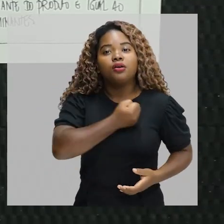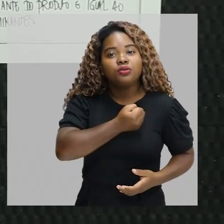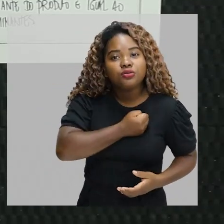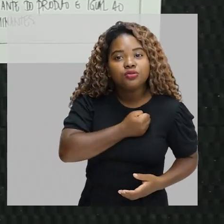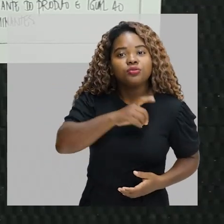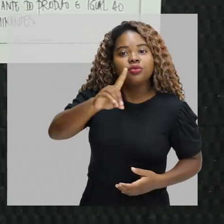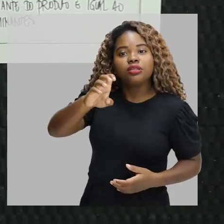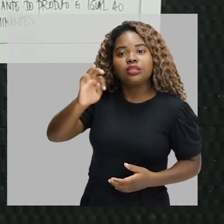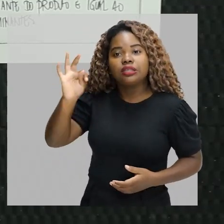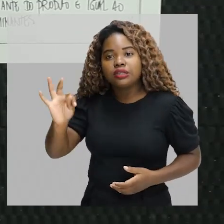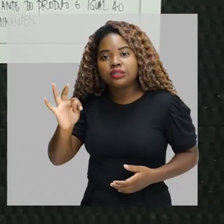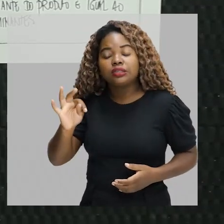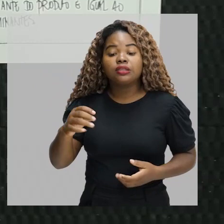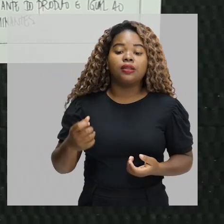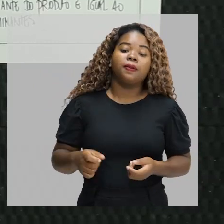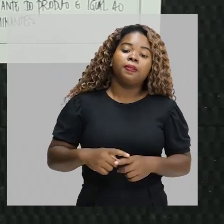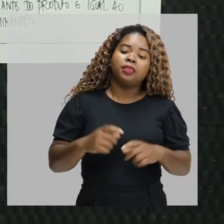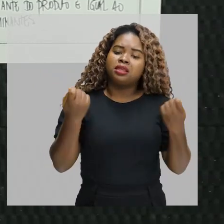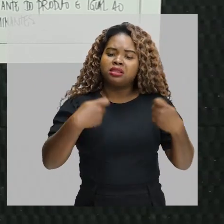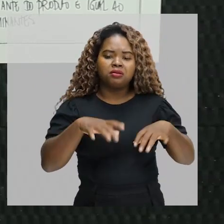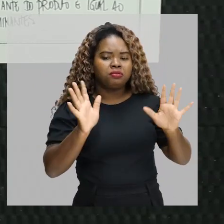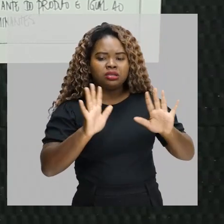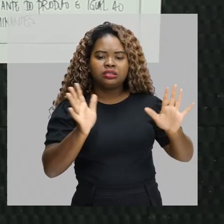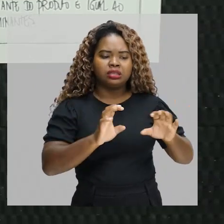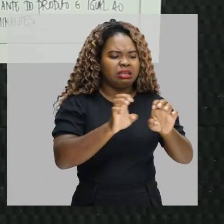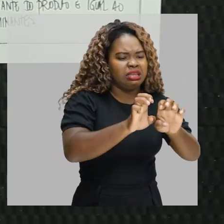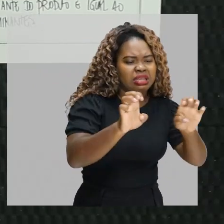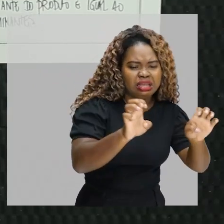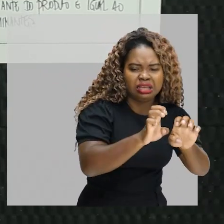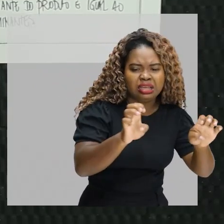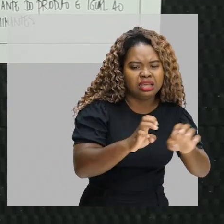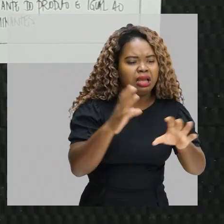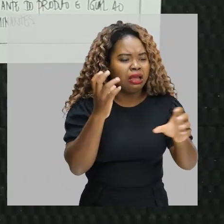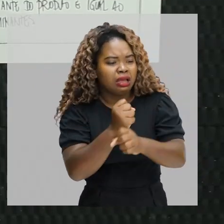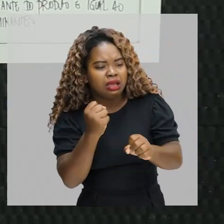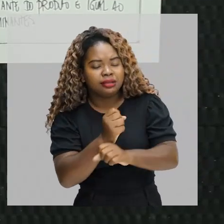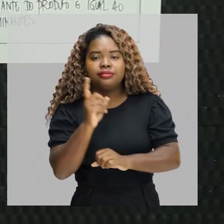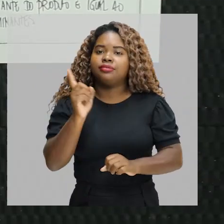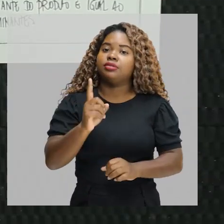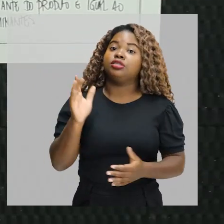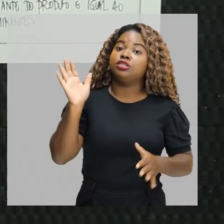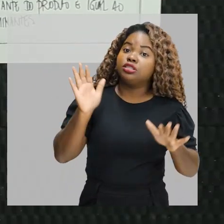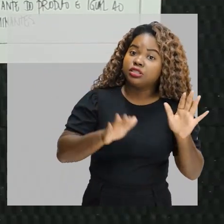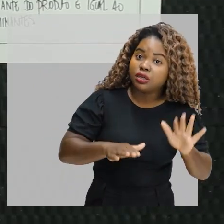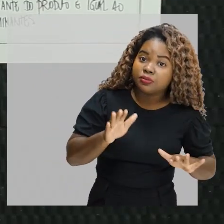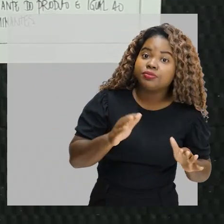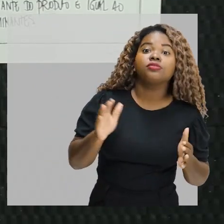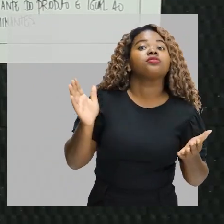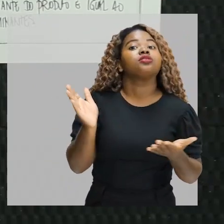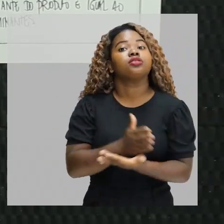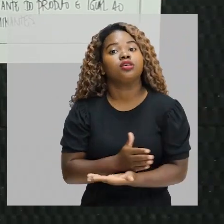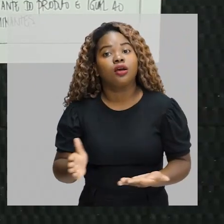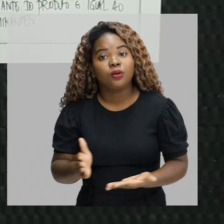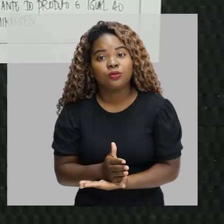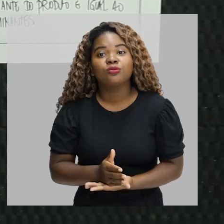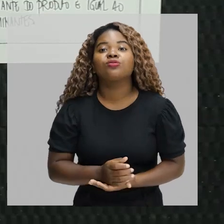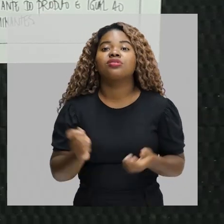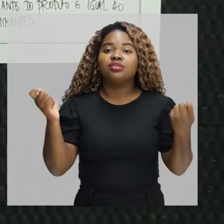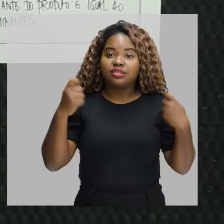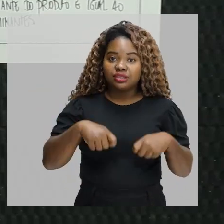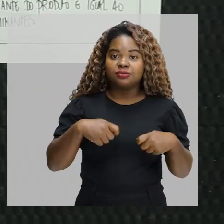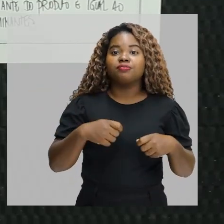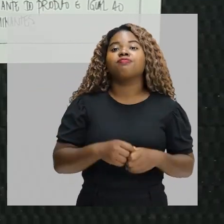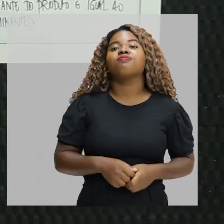sem precisar fazer a conta. Tá? De alguns determinantes que cabem nas propriedades que a gente vai estudar